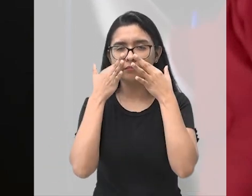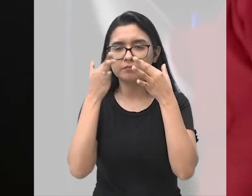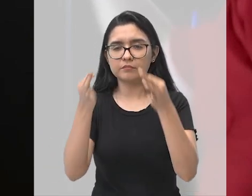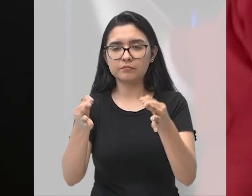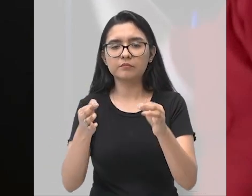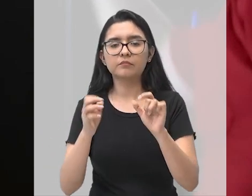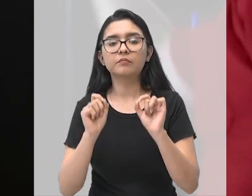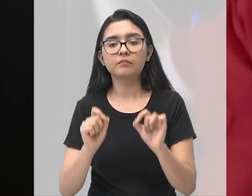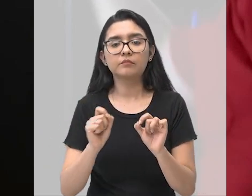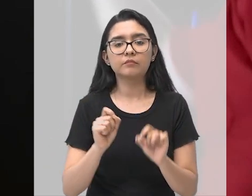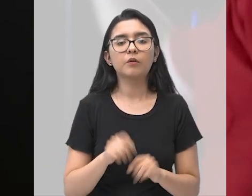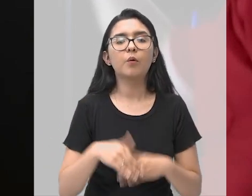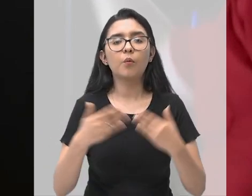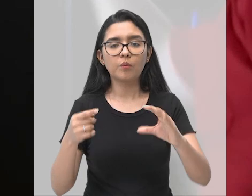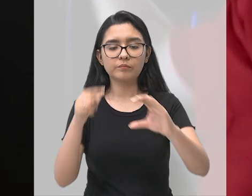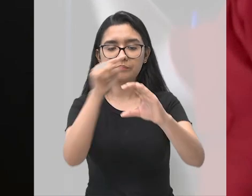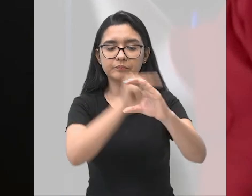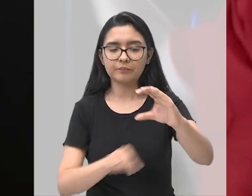uma vez